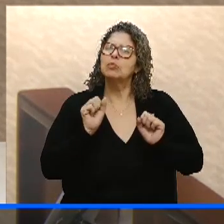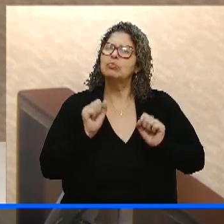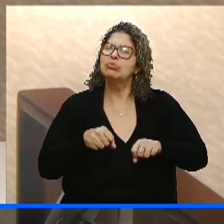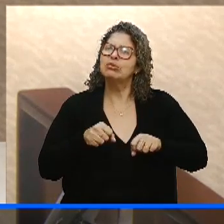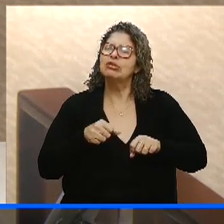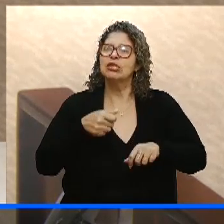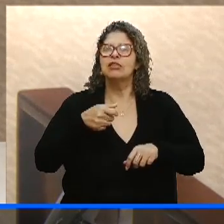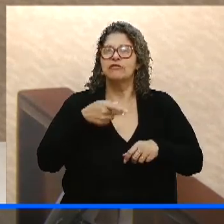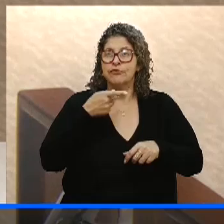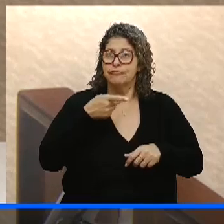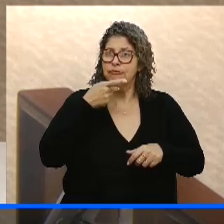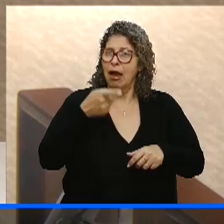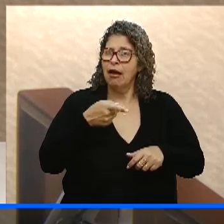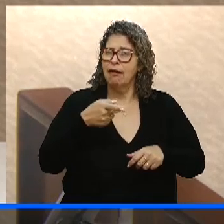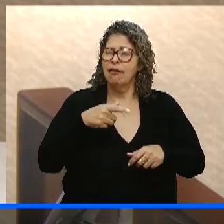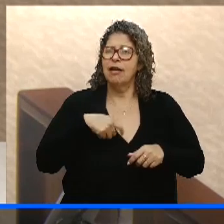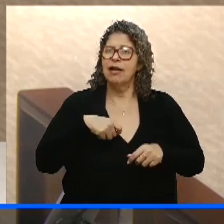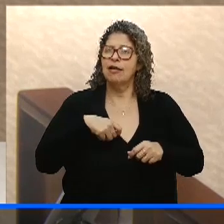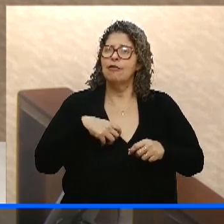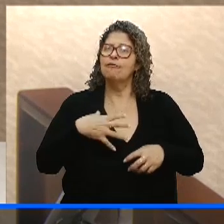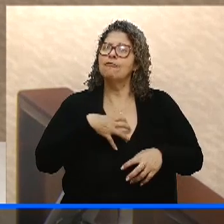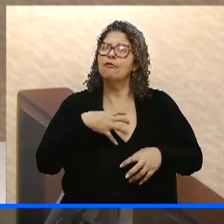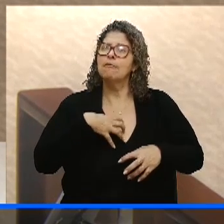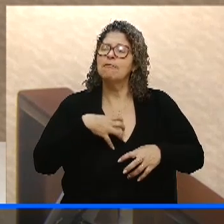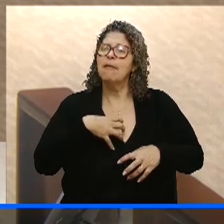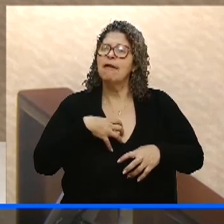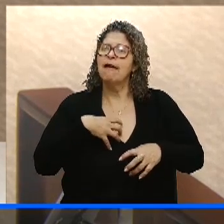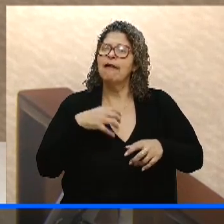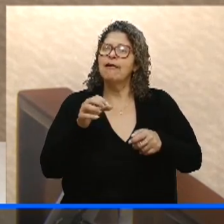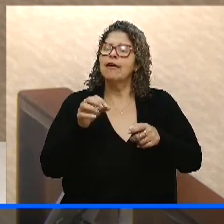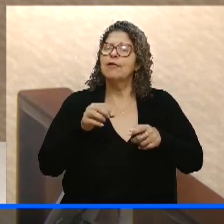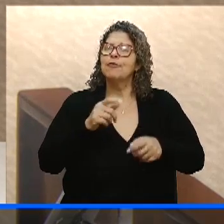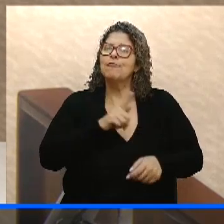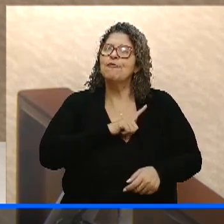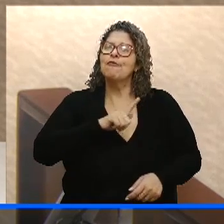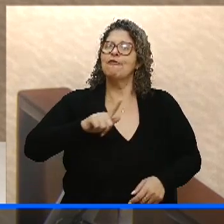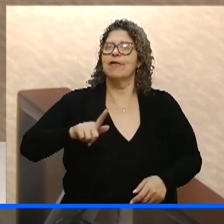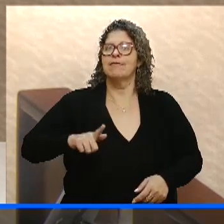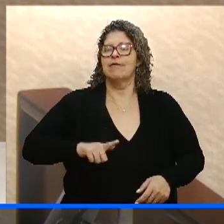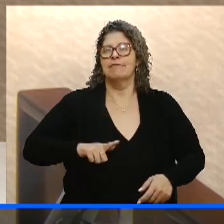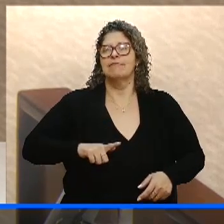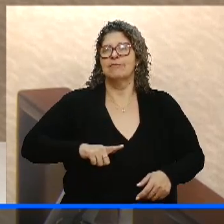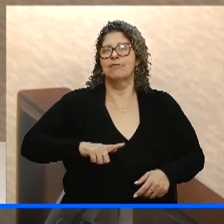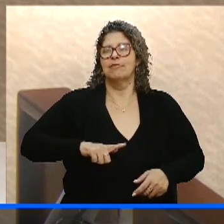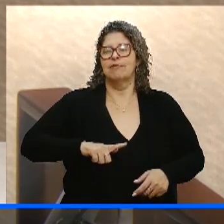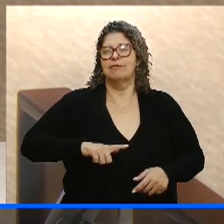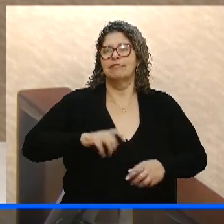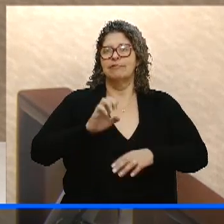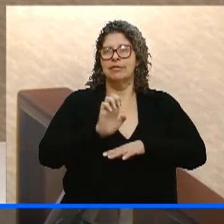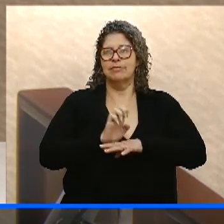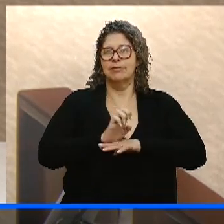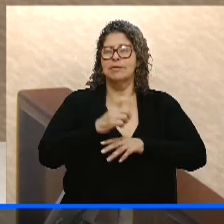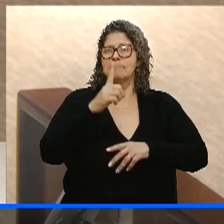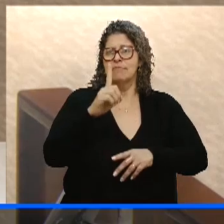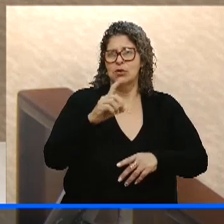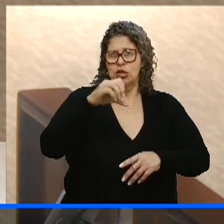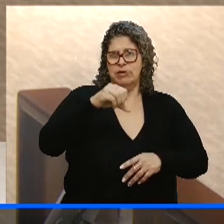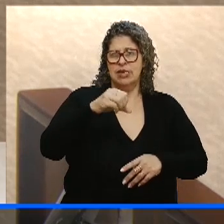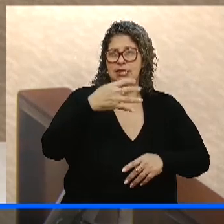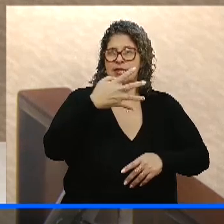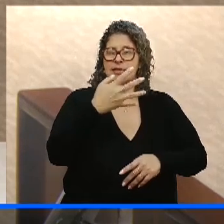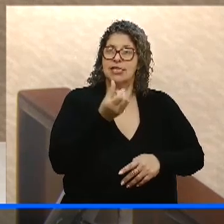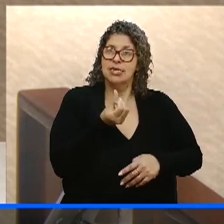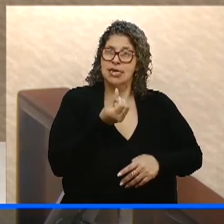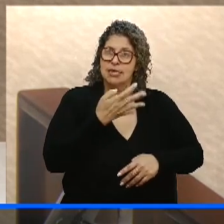sul ajudou a formar um governador do estado em 1964 eram 13